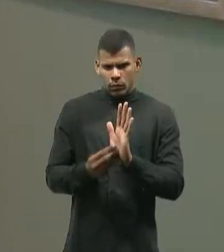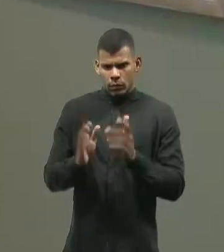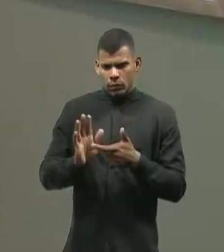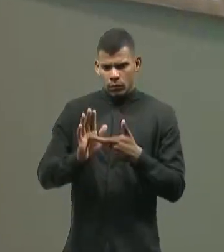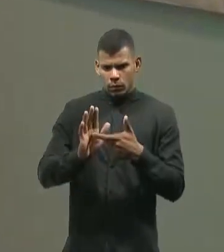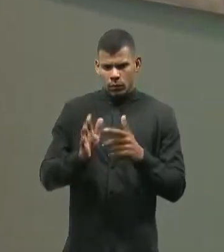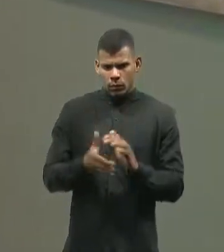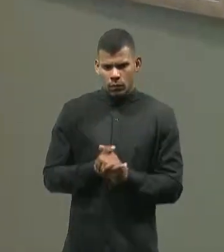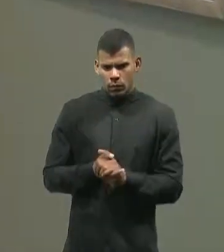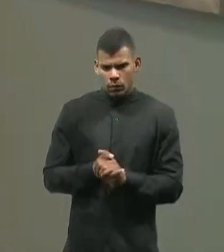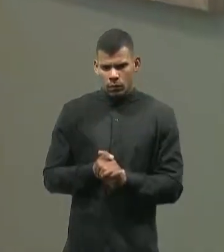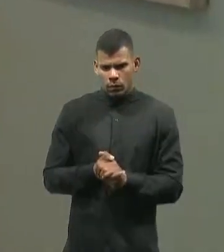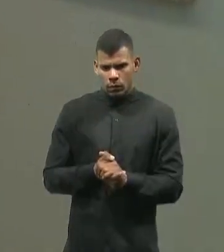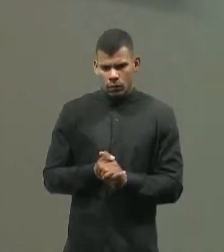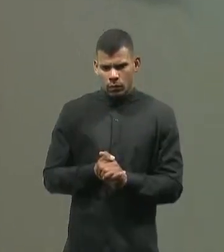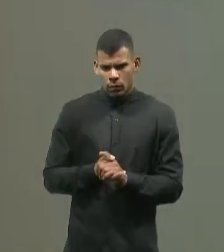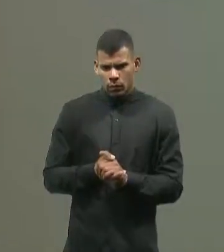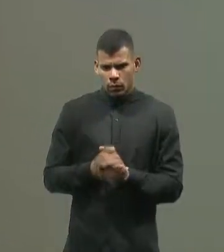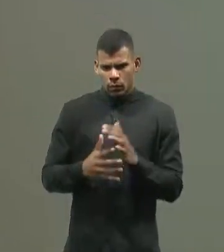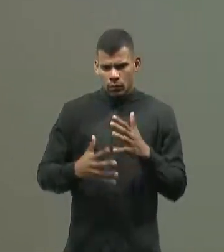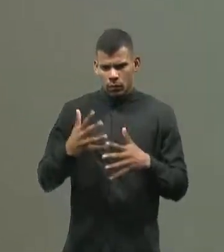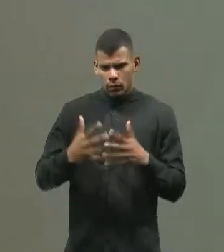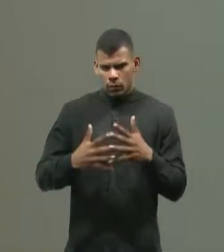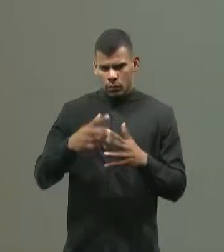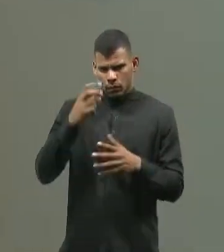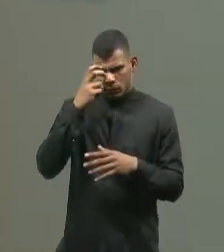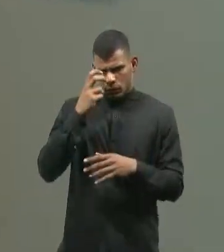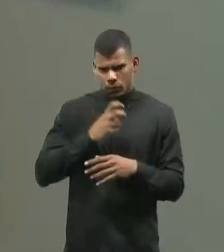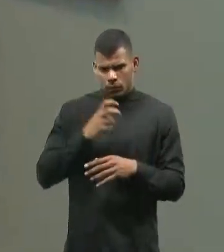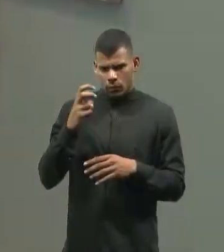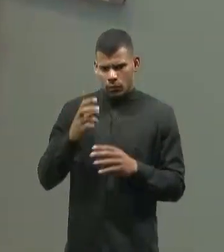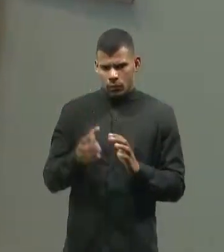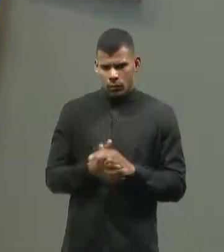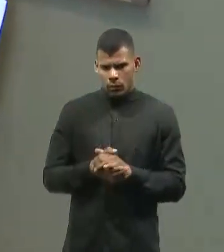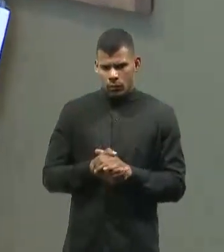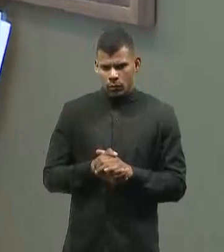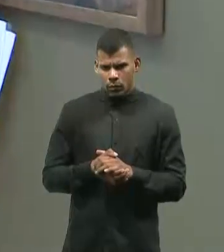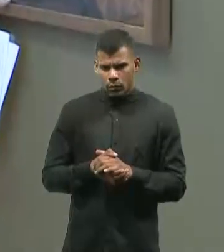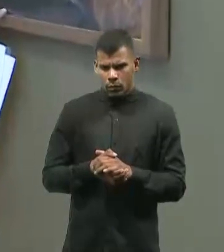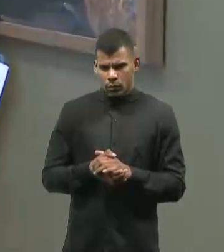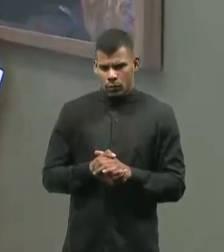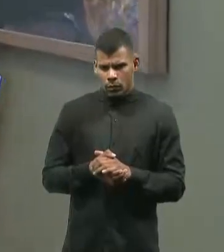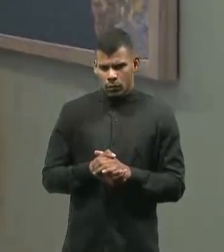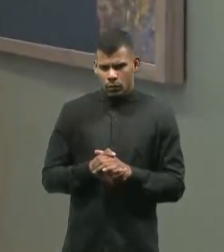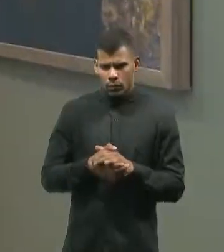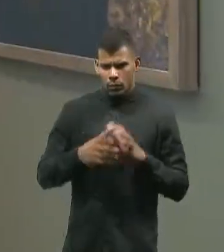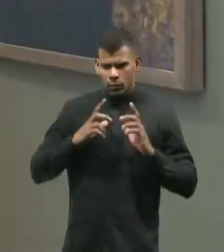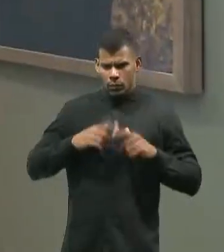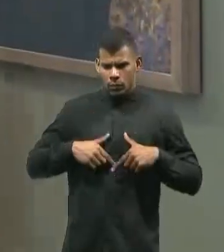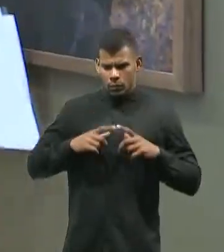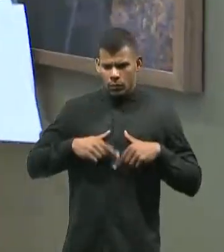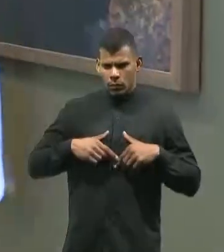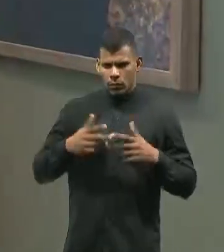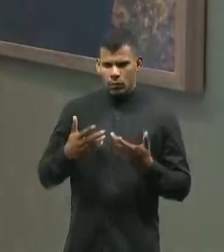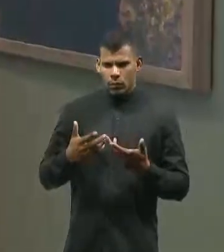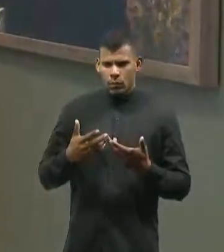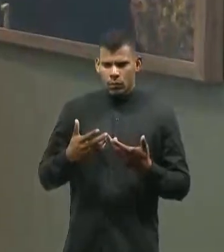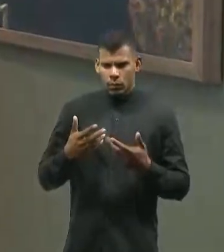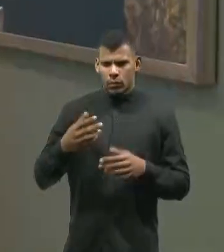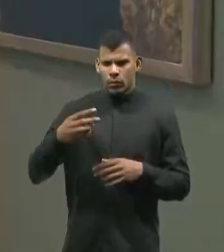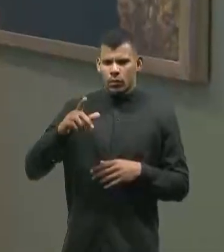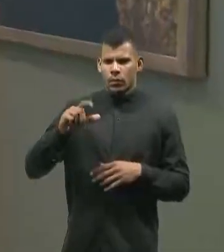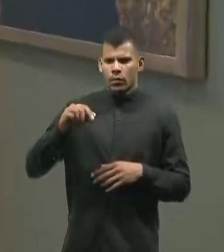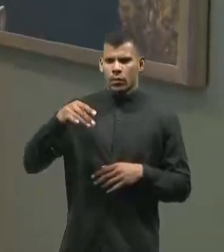porque tem uma complexidade enorme de cultura. Aqui é na Índia, né? Aliás, aqui é em Israel. Esse é o Muro das